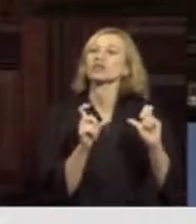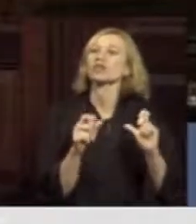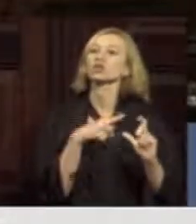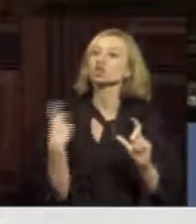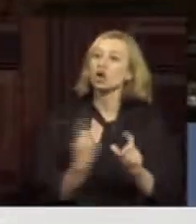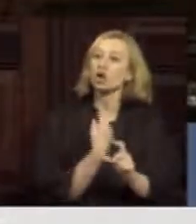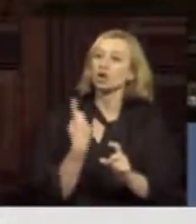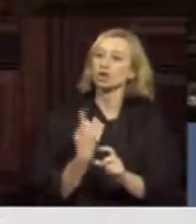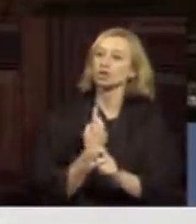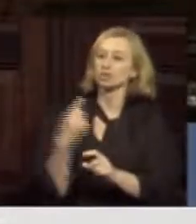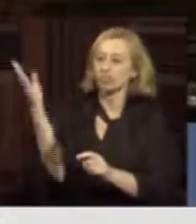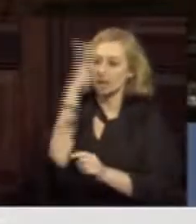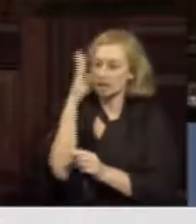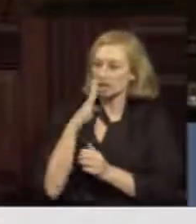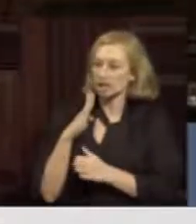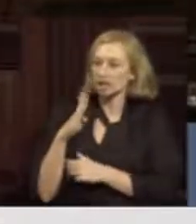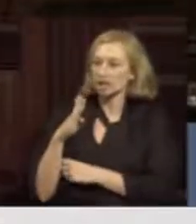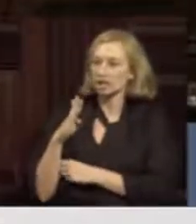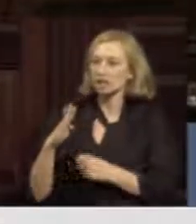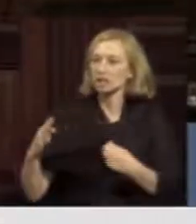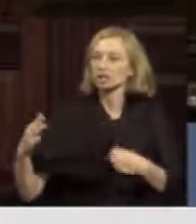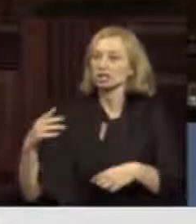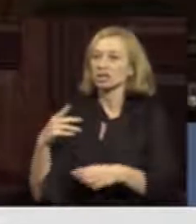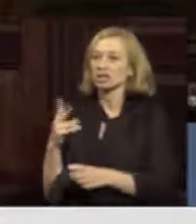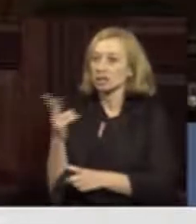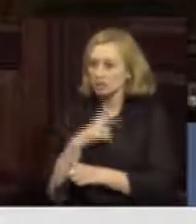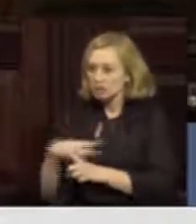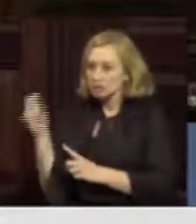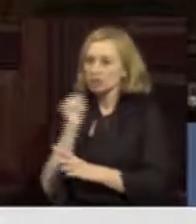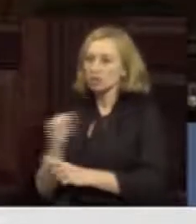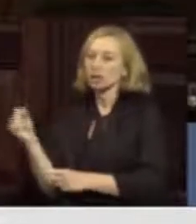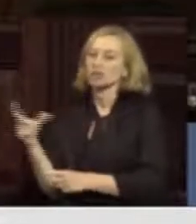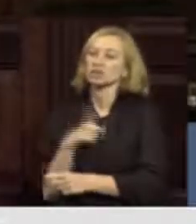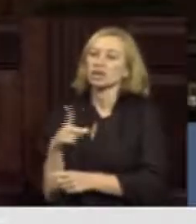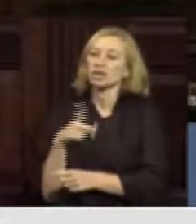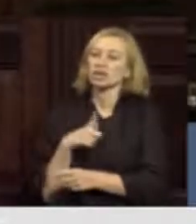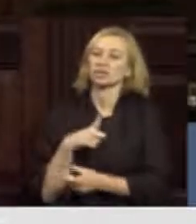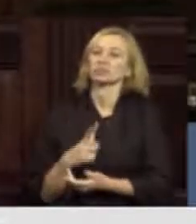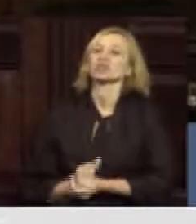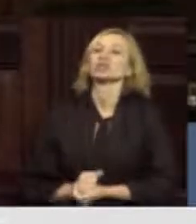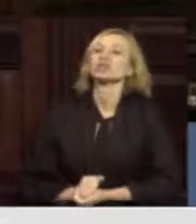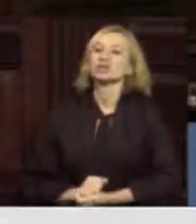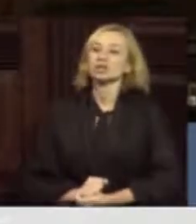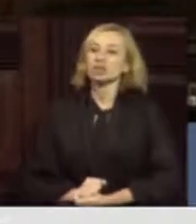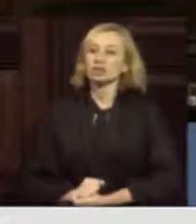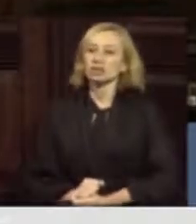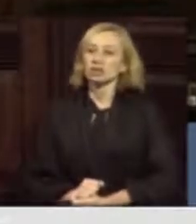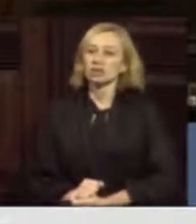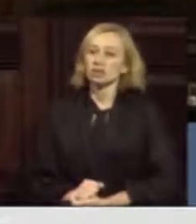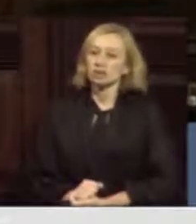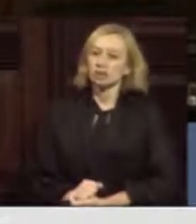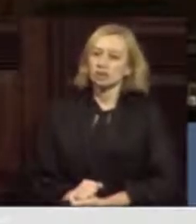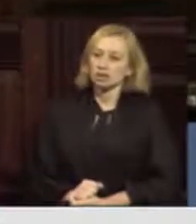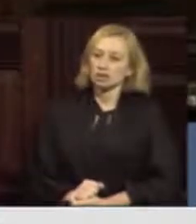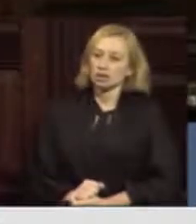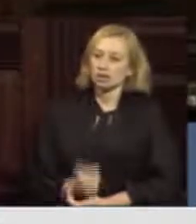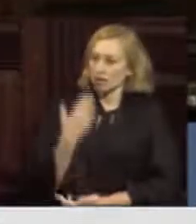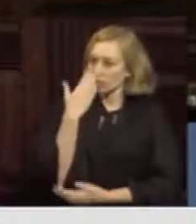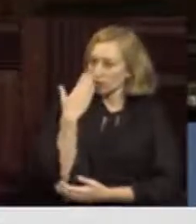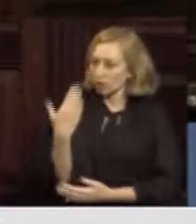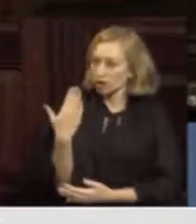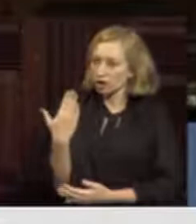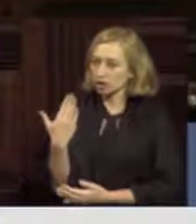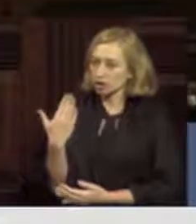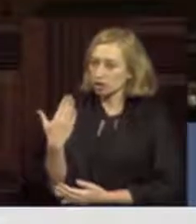brasileiros, queremos sair nela como combatentes a esse entreguismo que tem ocorrido. O lançamento dessa frente tem